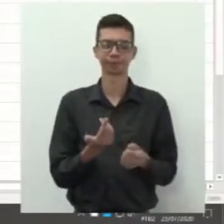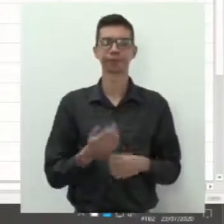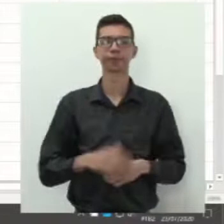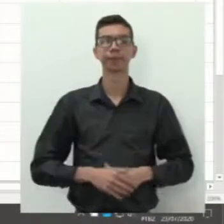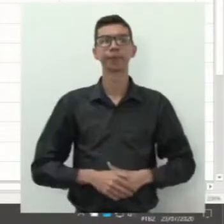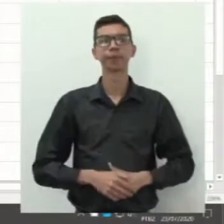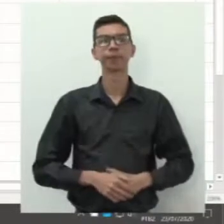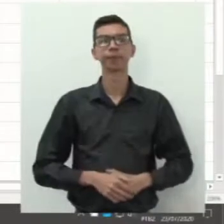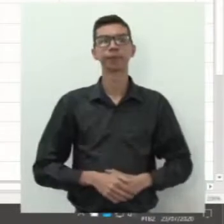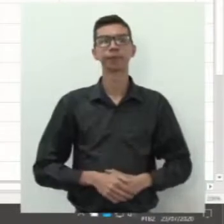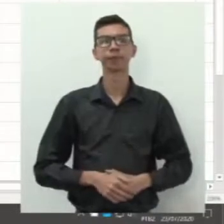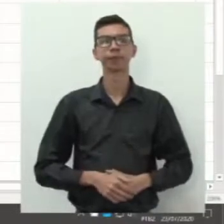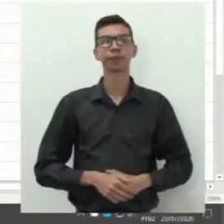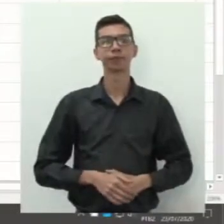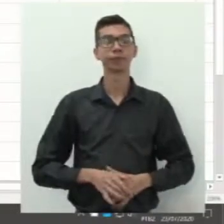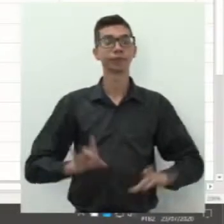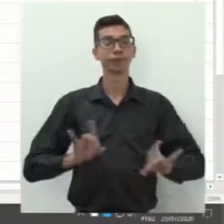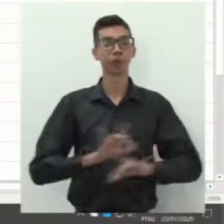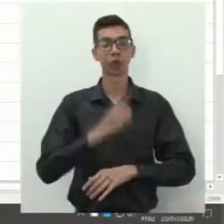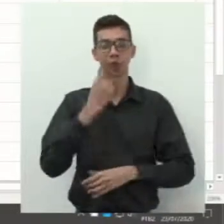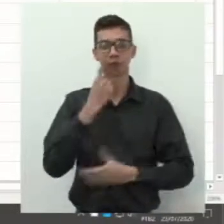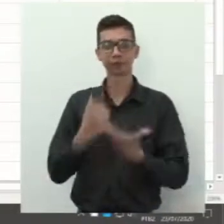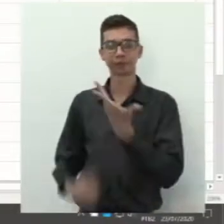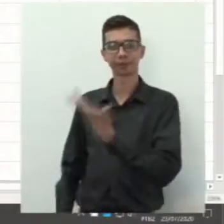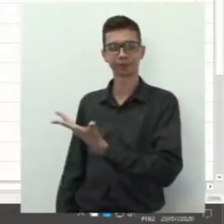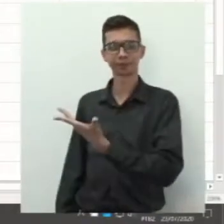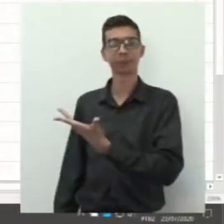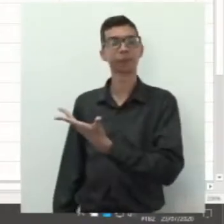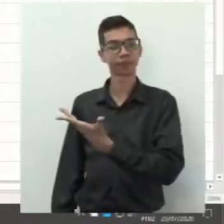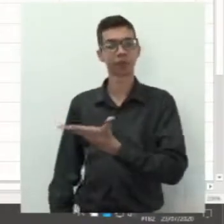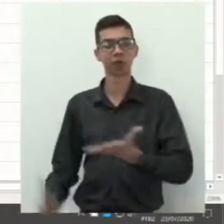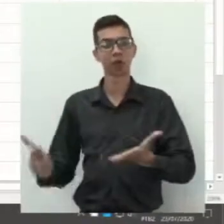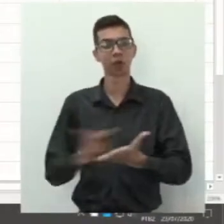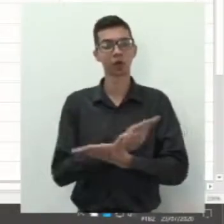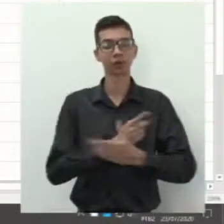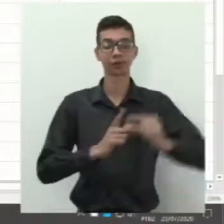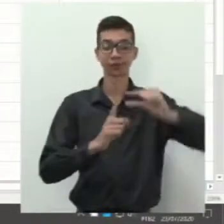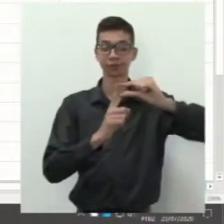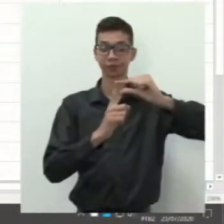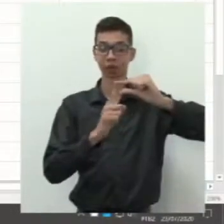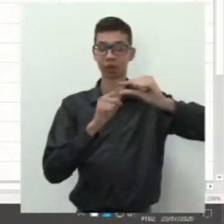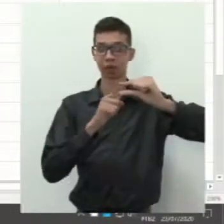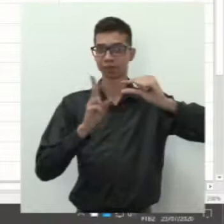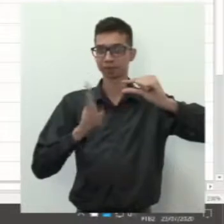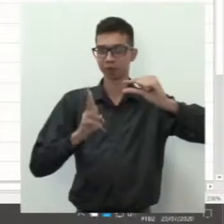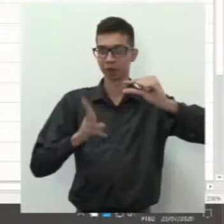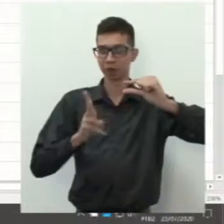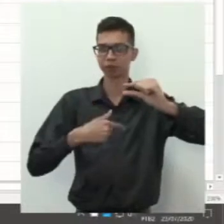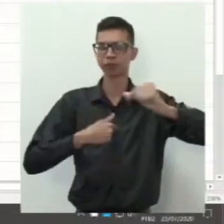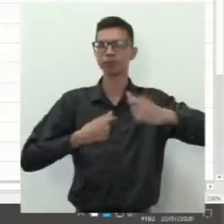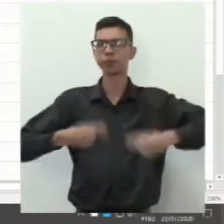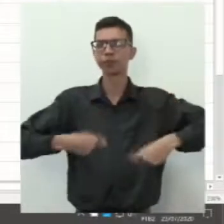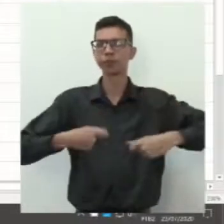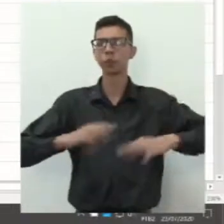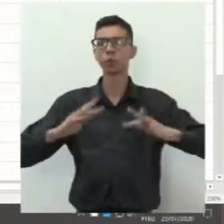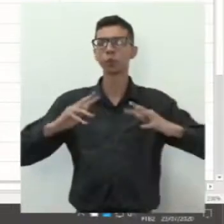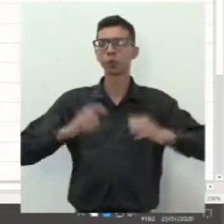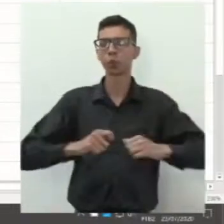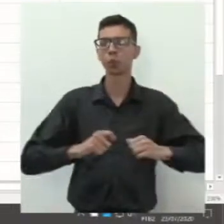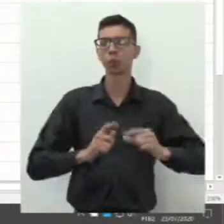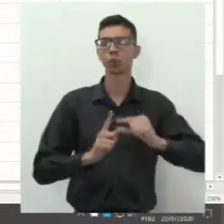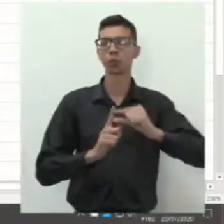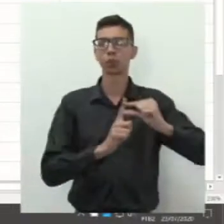parênteses. Aqui, ó, Ribeiro Felipe. Está na mesma célula agora. Preciso fazer isso para todas as outras?